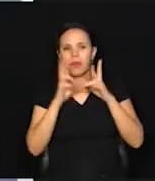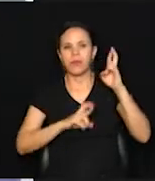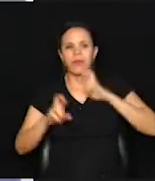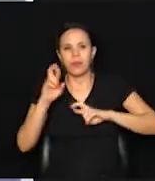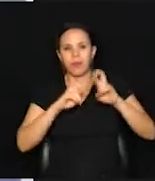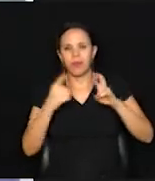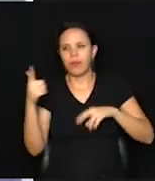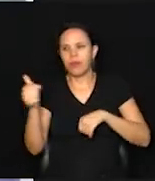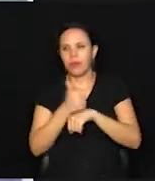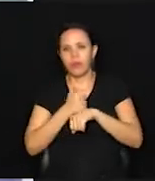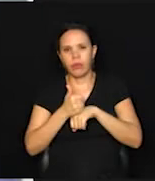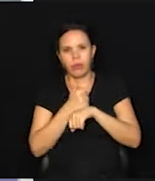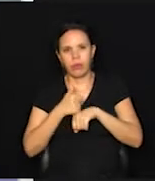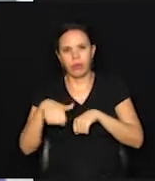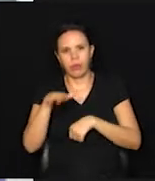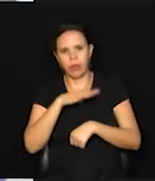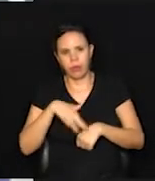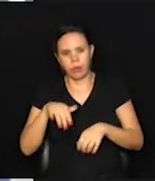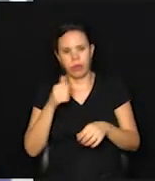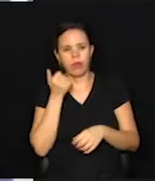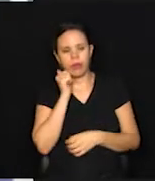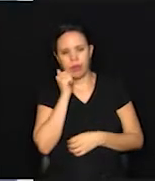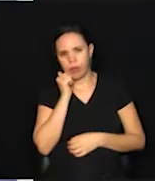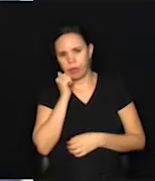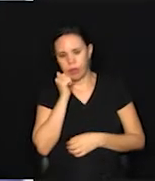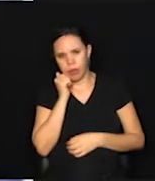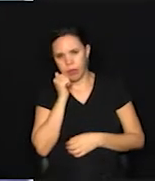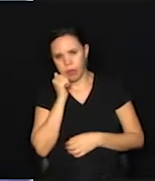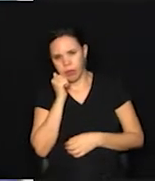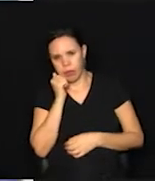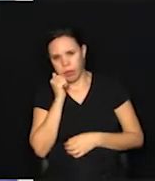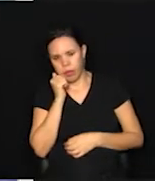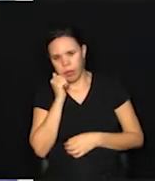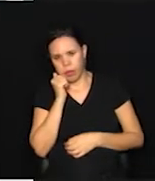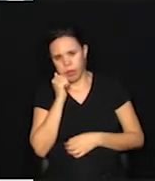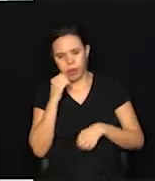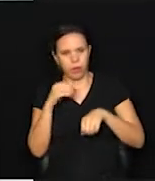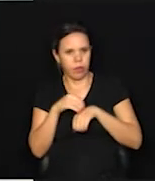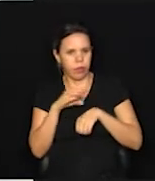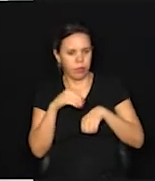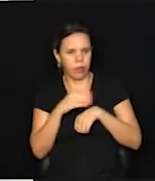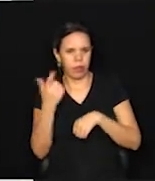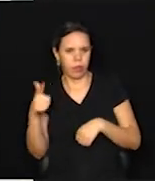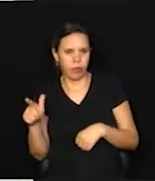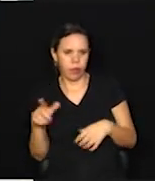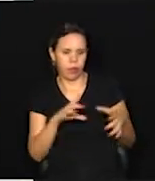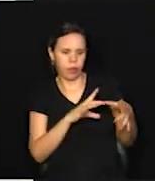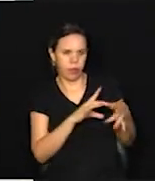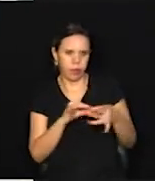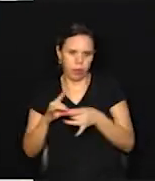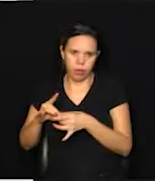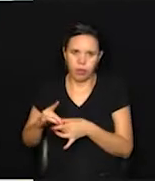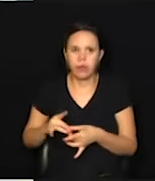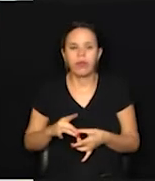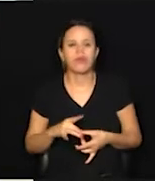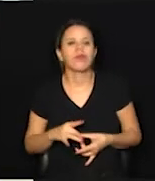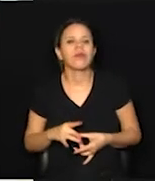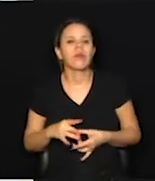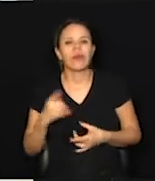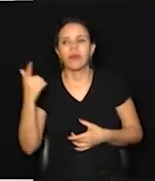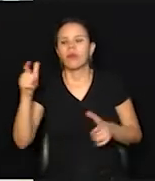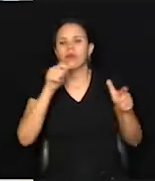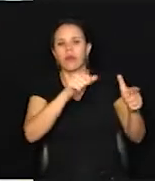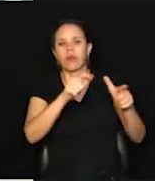outros profissionais da área científica, e eles têm que ser reprodutíveis, inclusive, em outros contextos, em contextos de outros